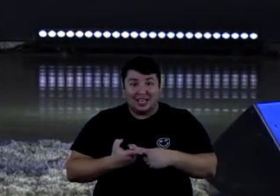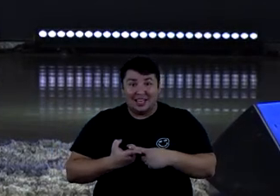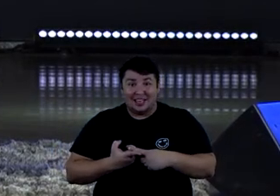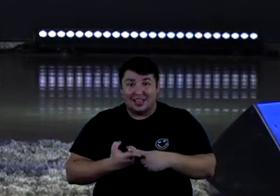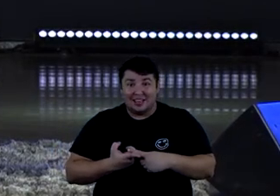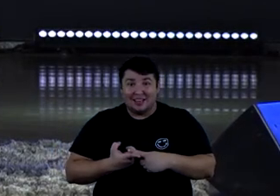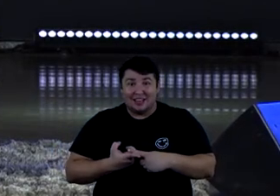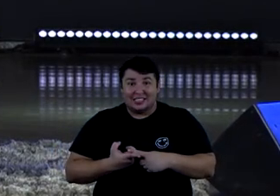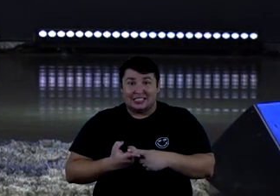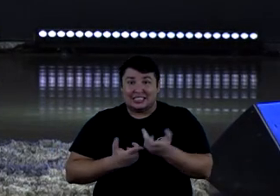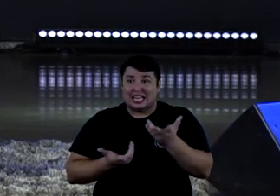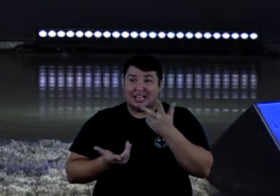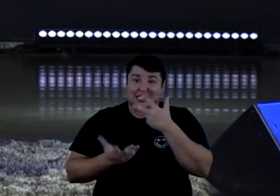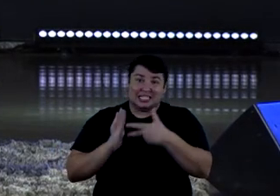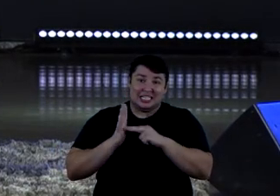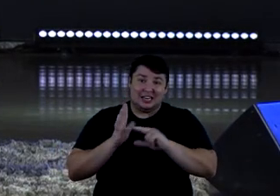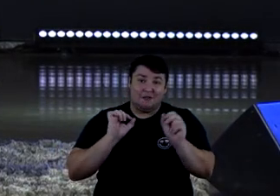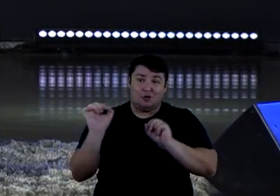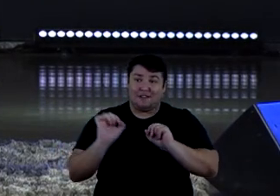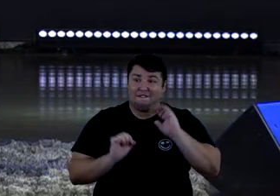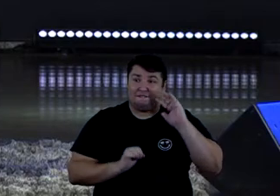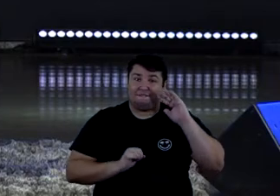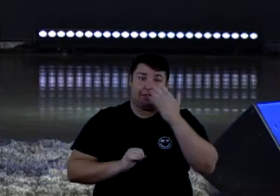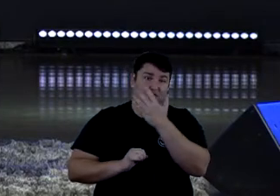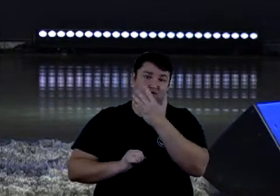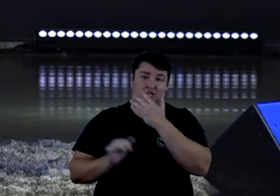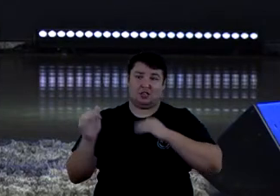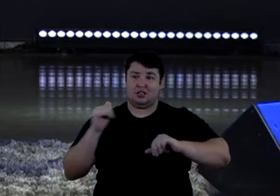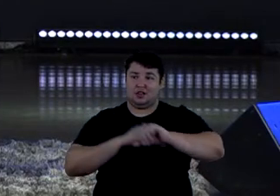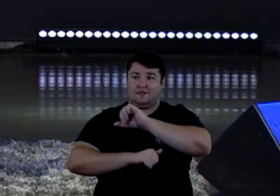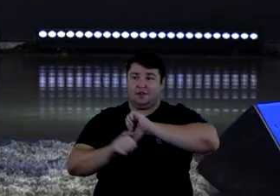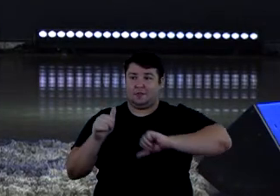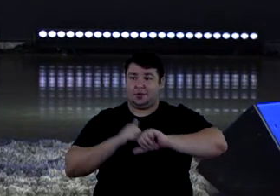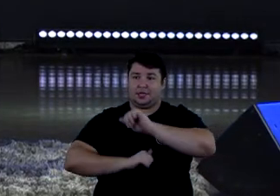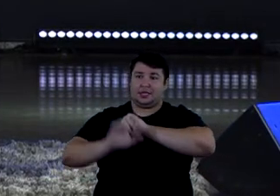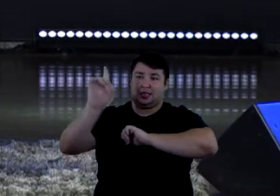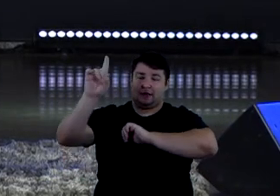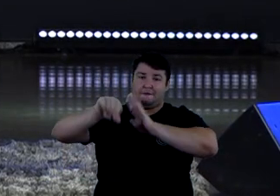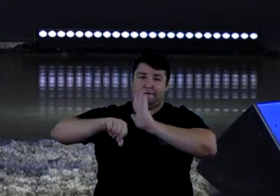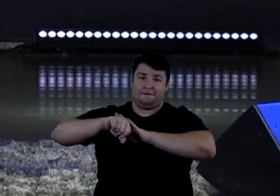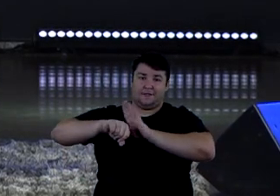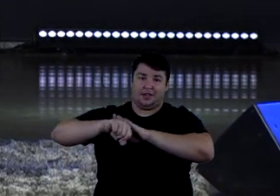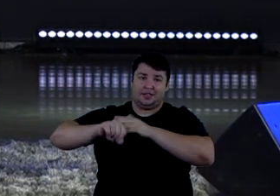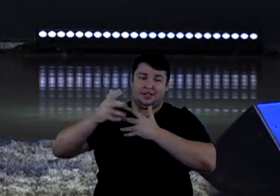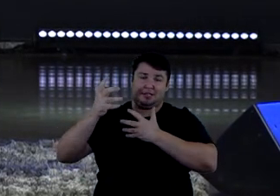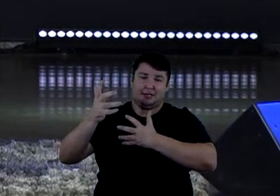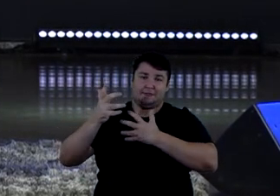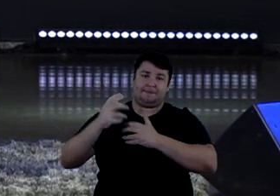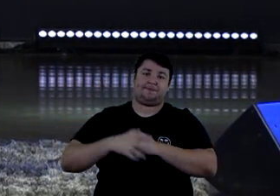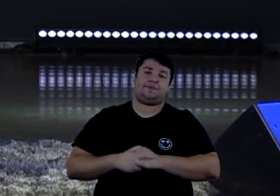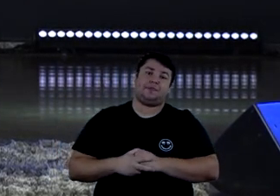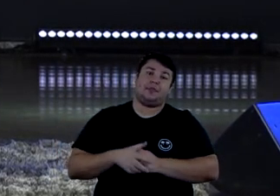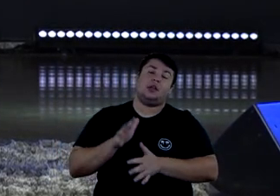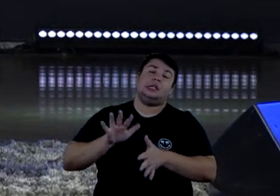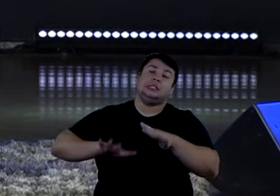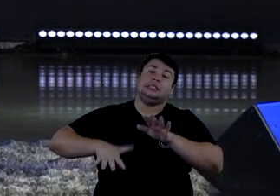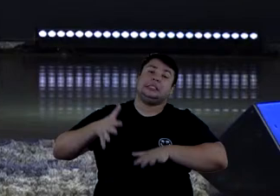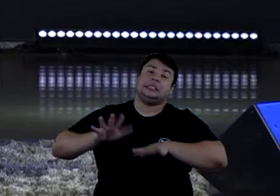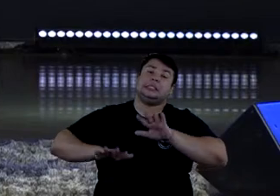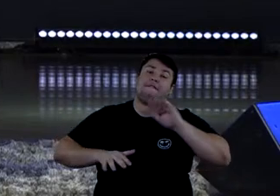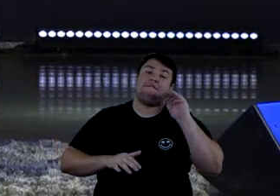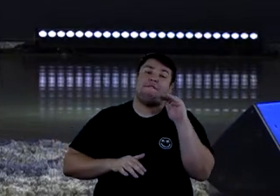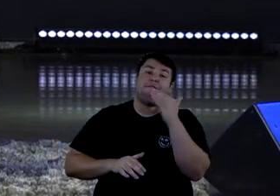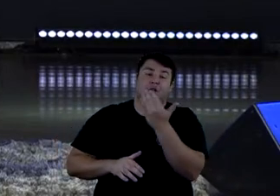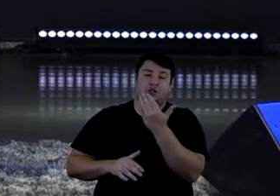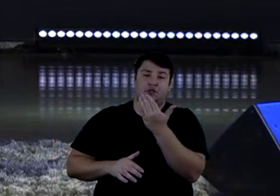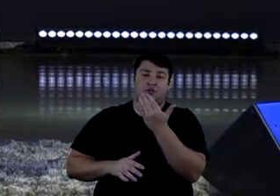são falsificações da transformação que Deus quer fazer. E muitas vezes